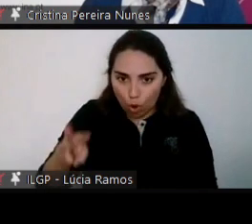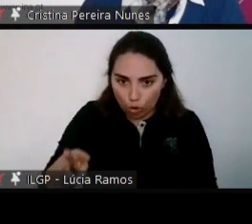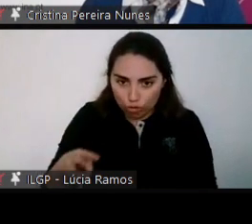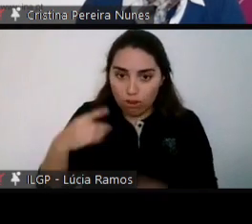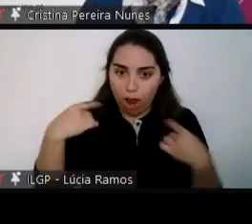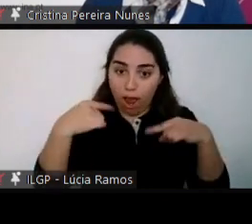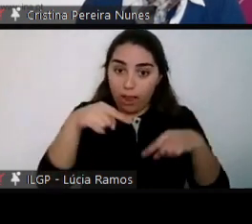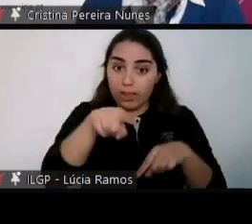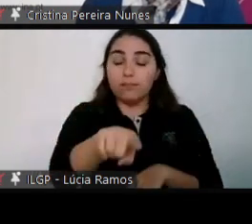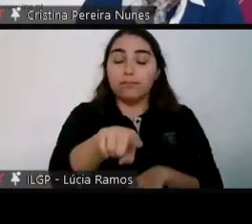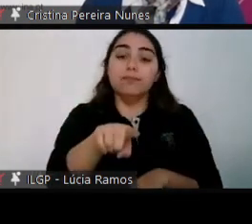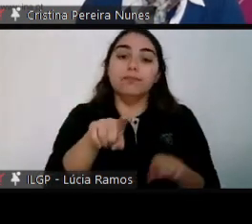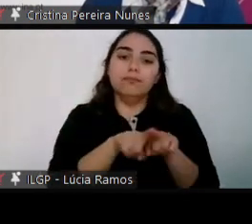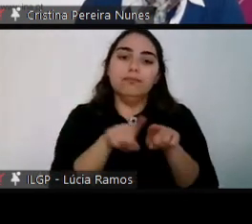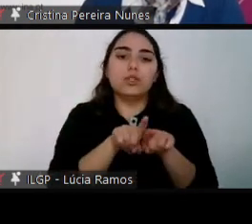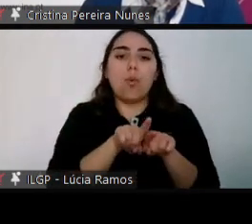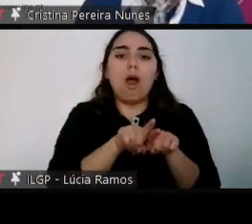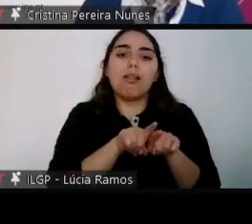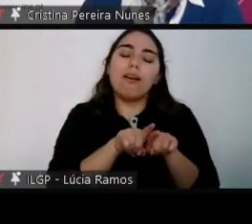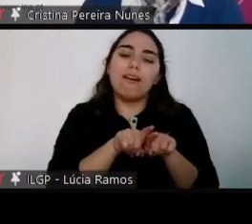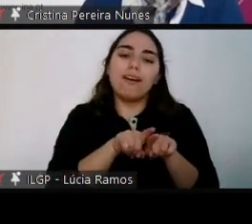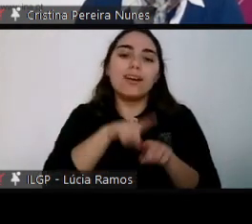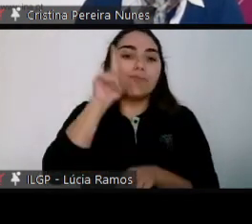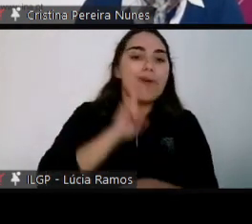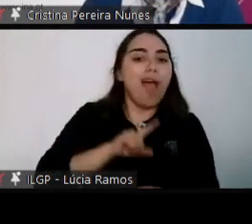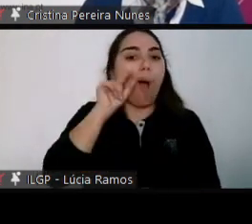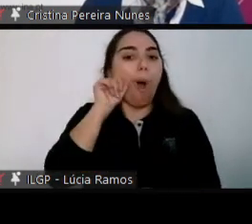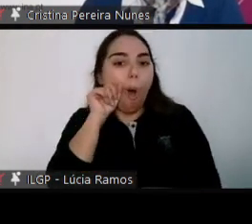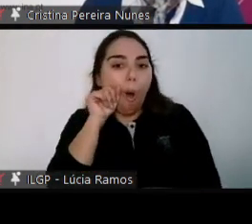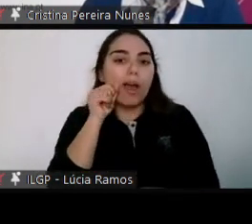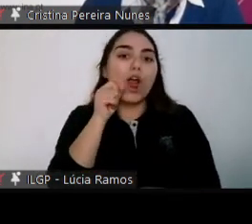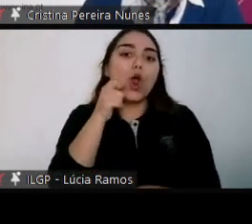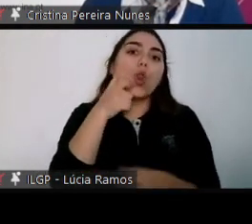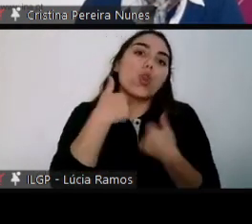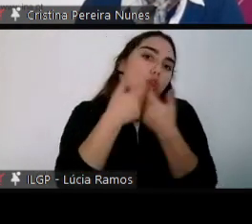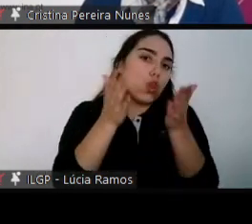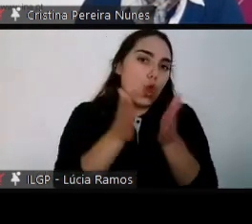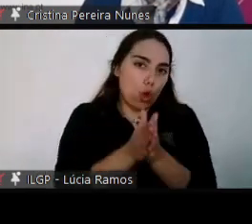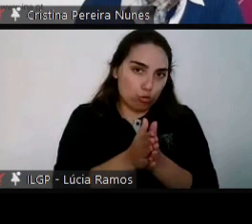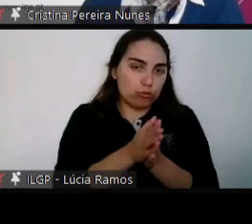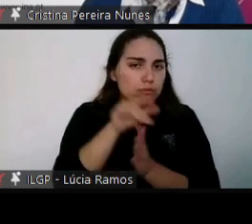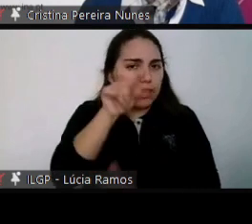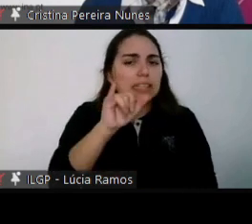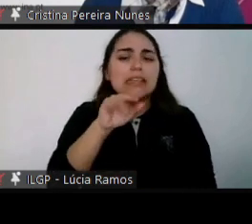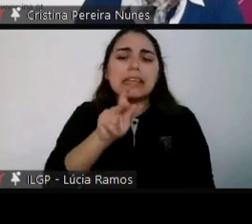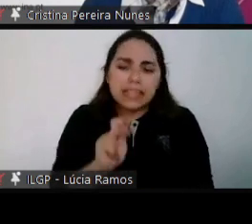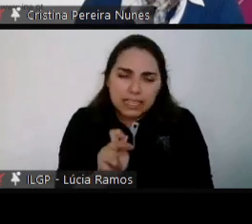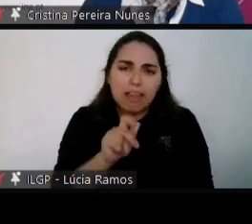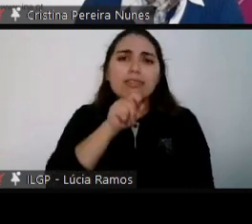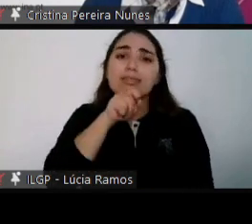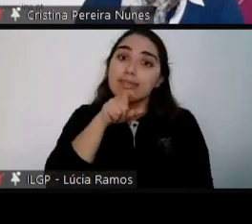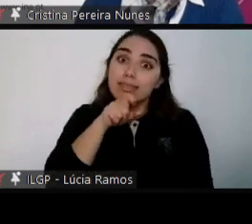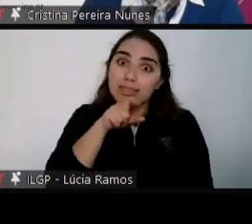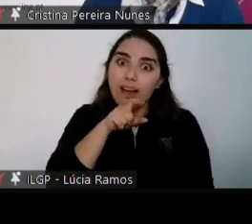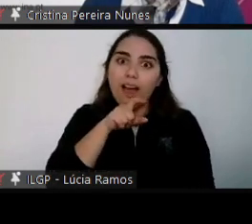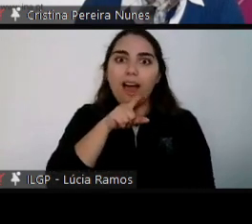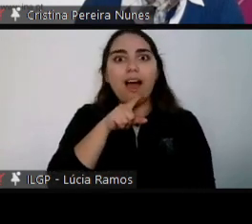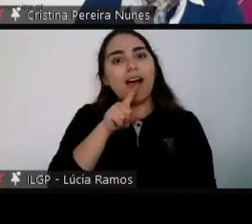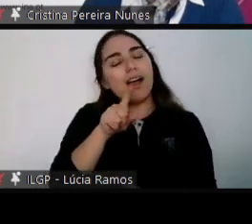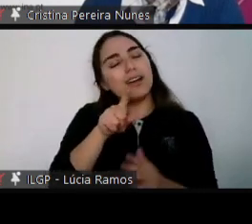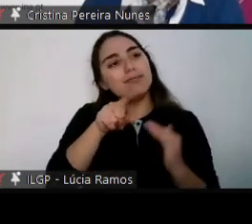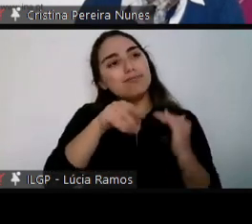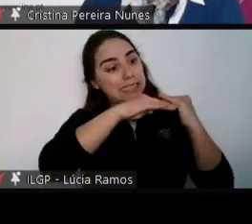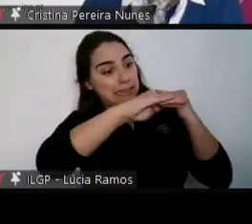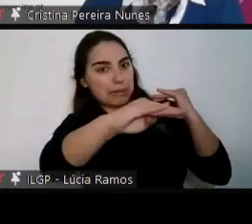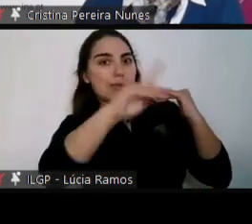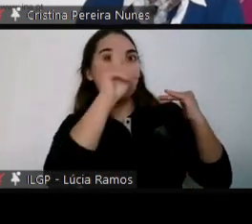perceber porque é que eu também estou a dar importância a isto, e vou explicar como é que o INA também aqui está a conseguir fazer um reequilíbrio de género nas